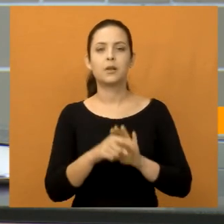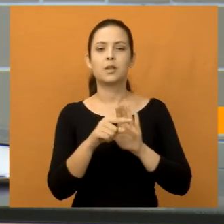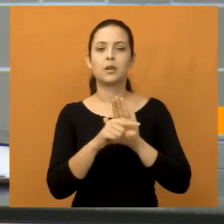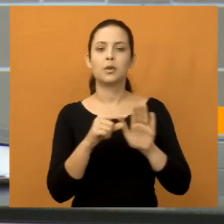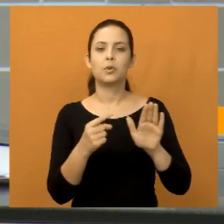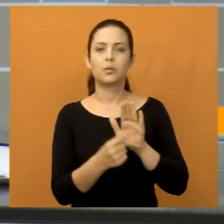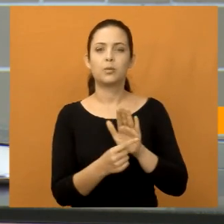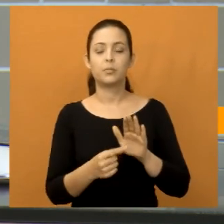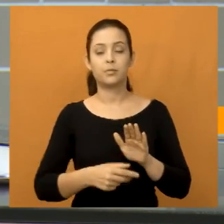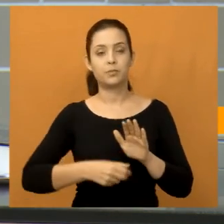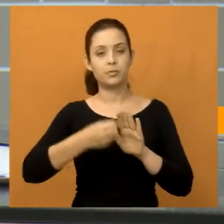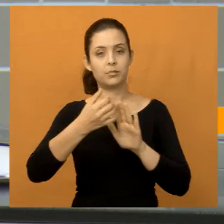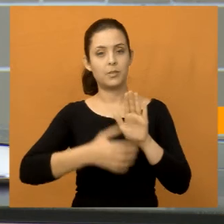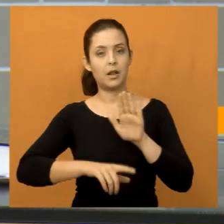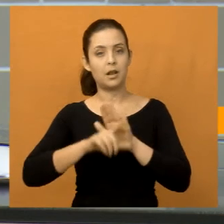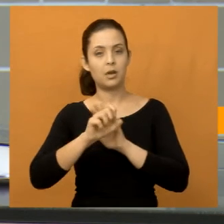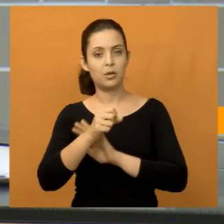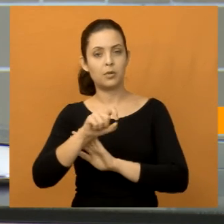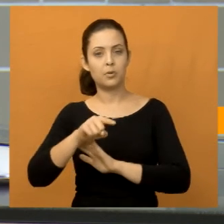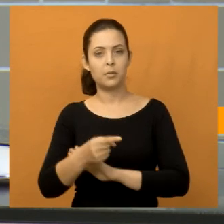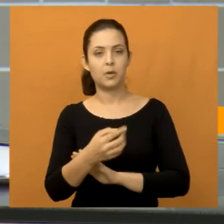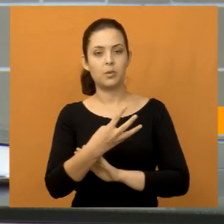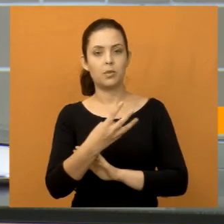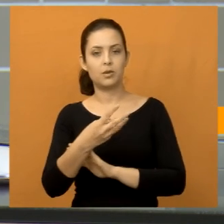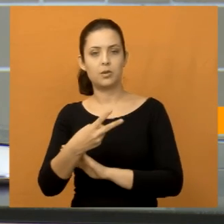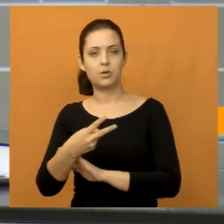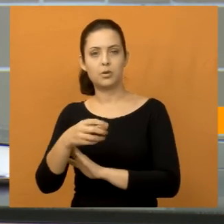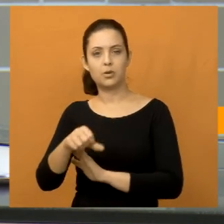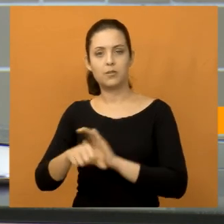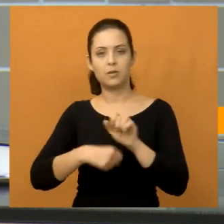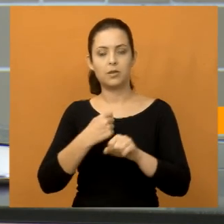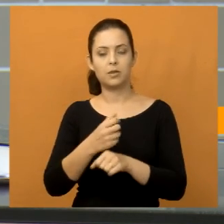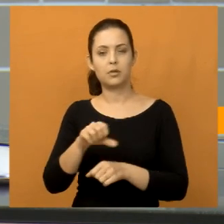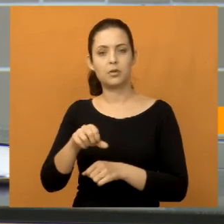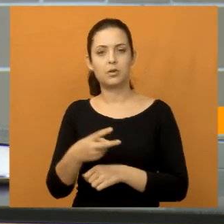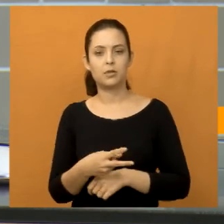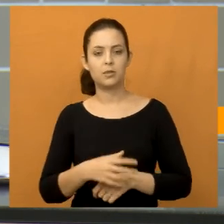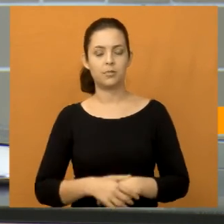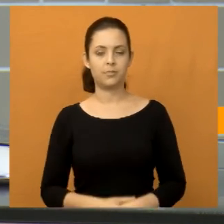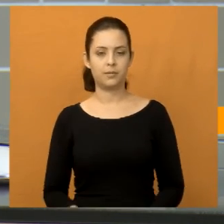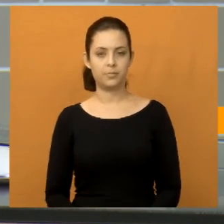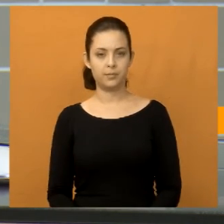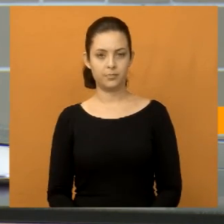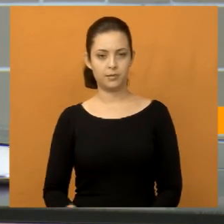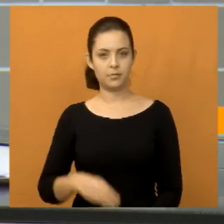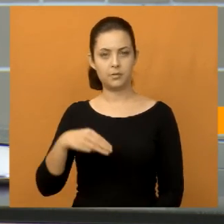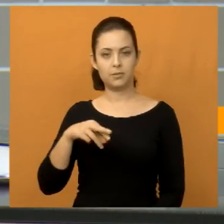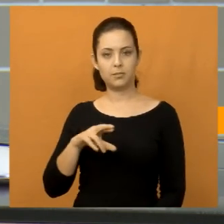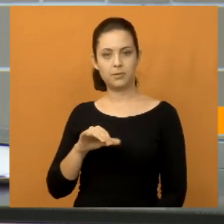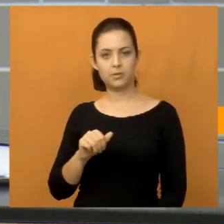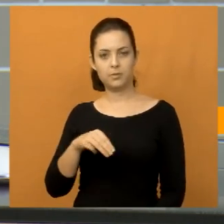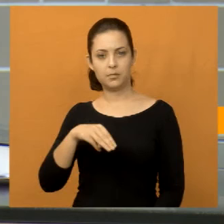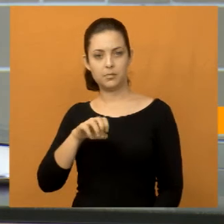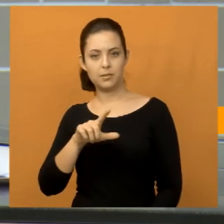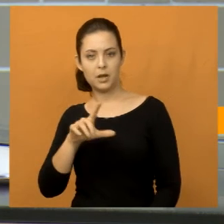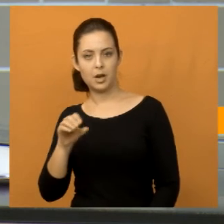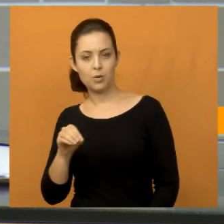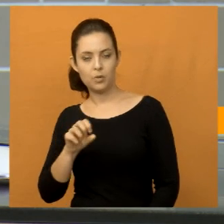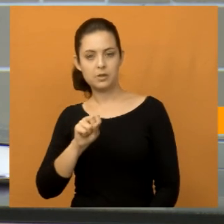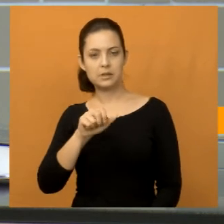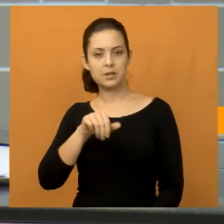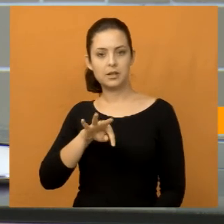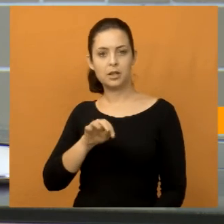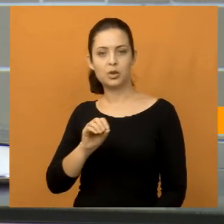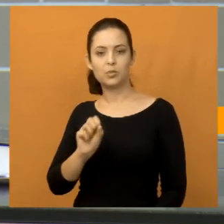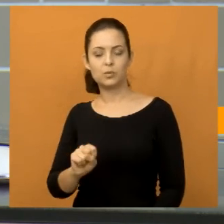1, ambos da Lei nº 8.429, de 92. Maria Rosa de Melo Fagionato dos